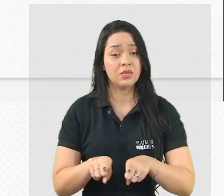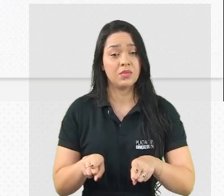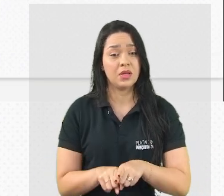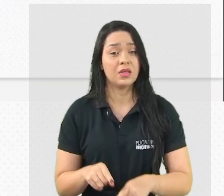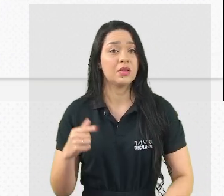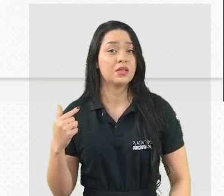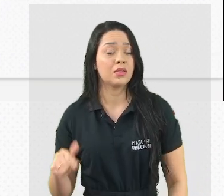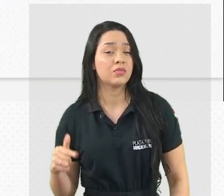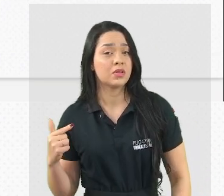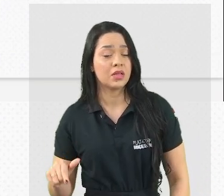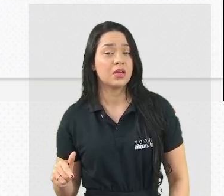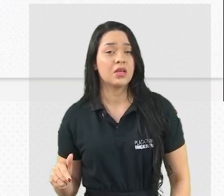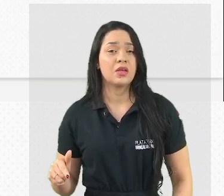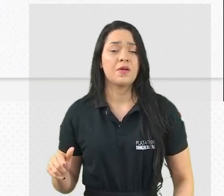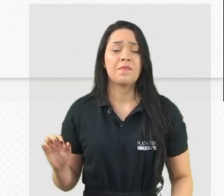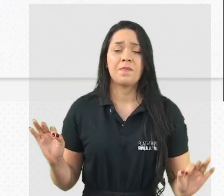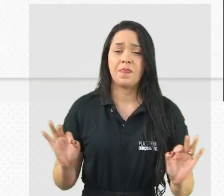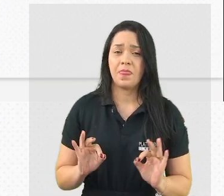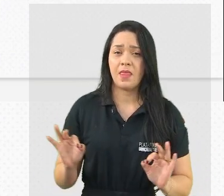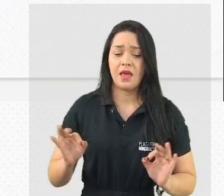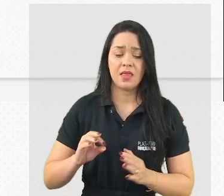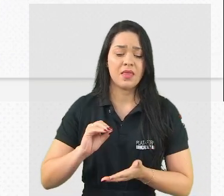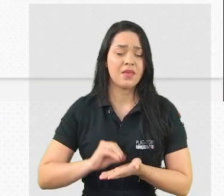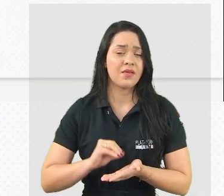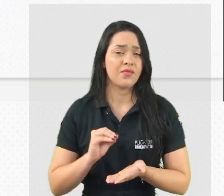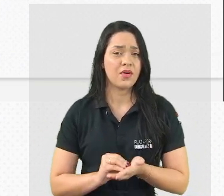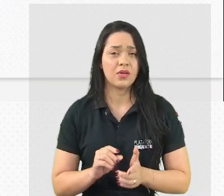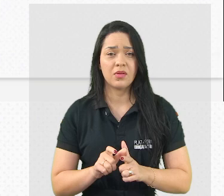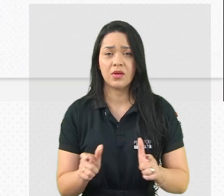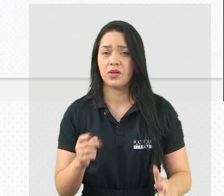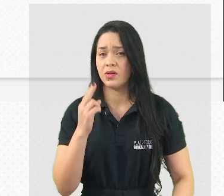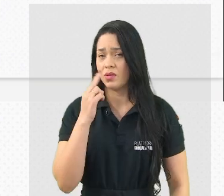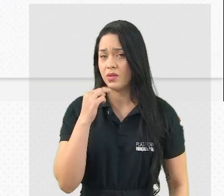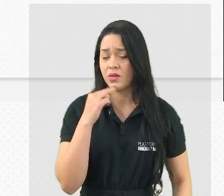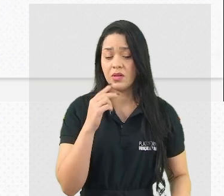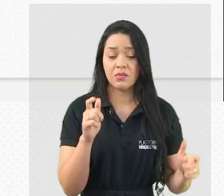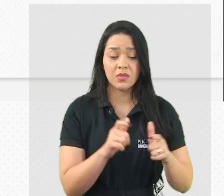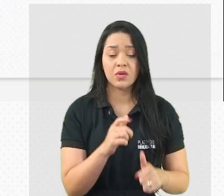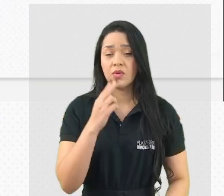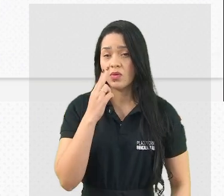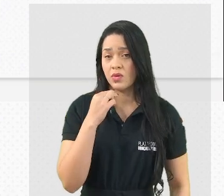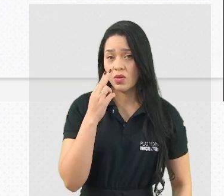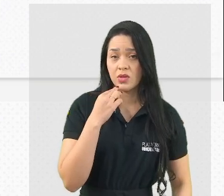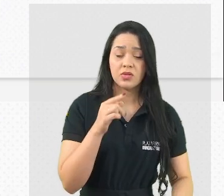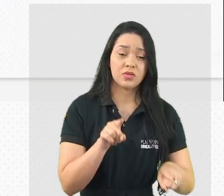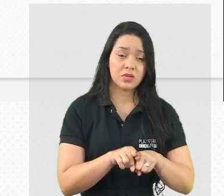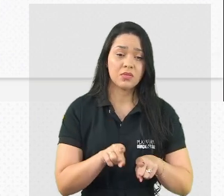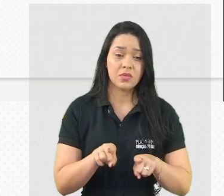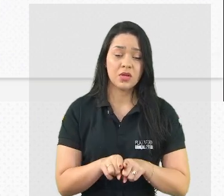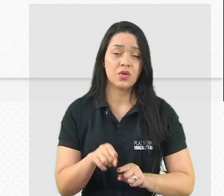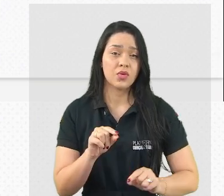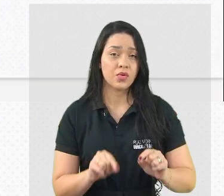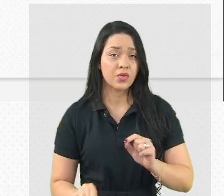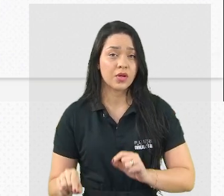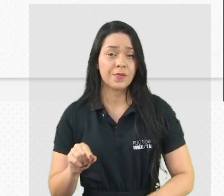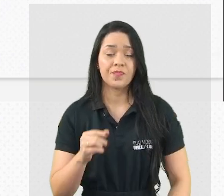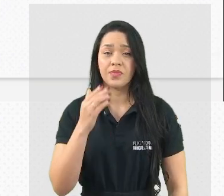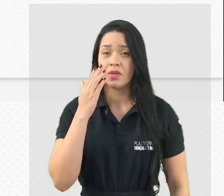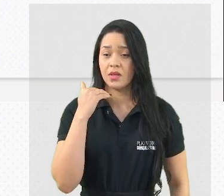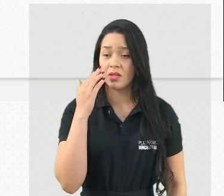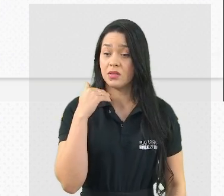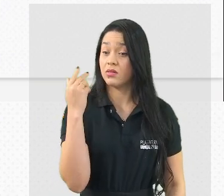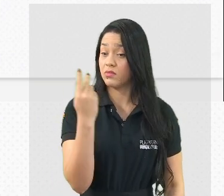não tenha carência de nenhum tipo de macronutriente, de nenhum tipo de micronutriente, que esse indivíduo, através da sua